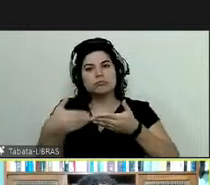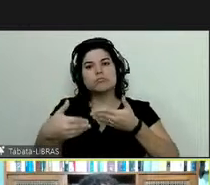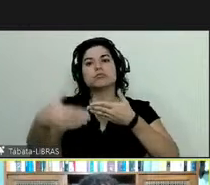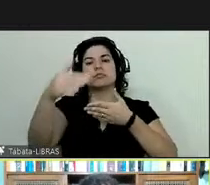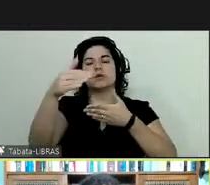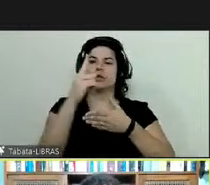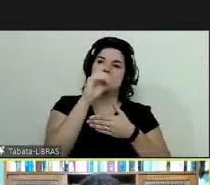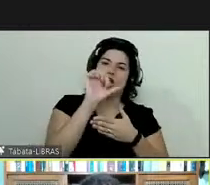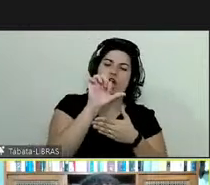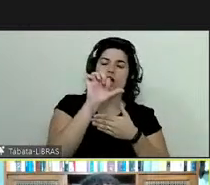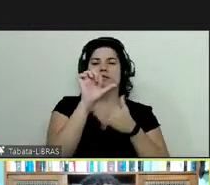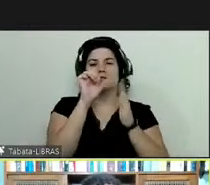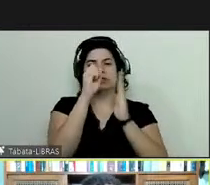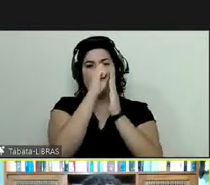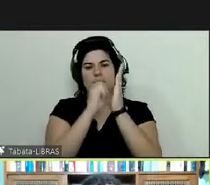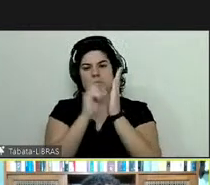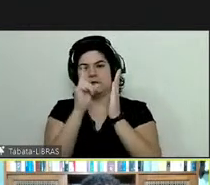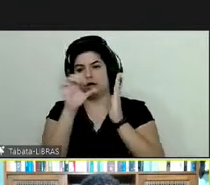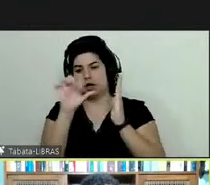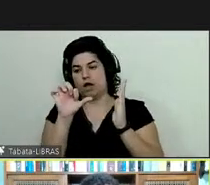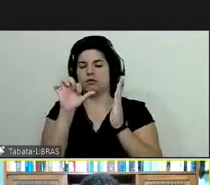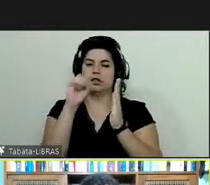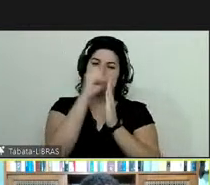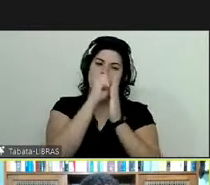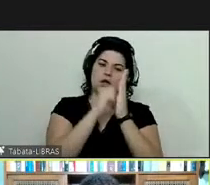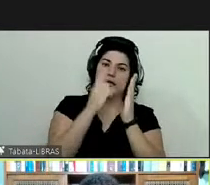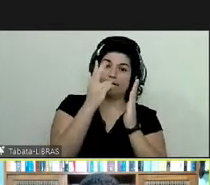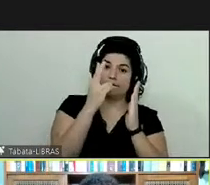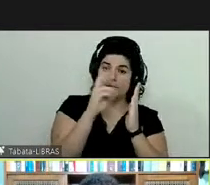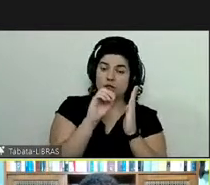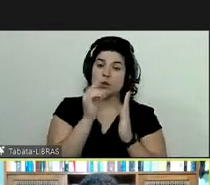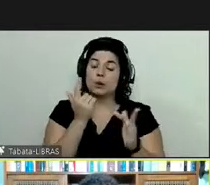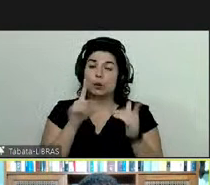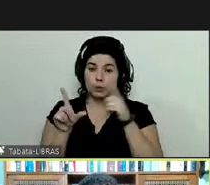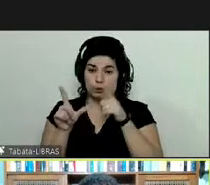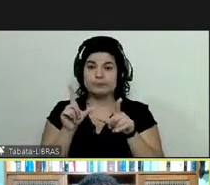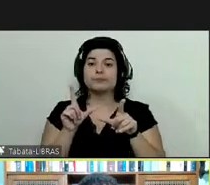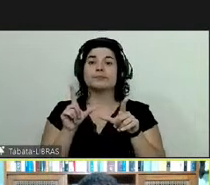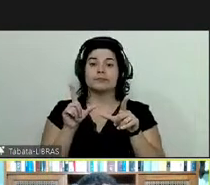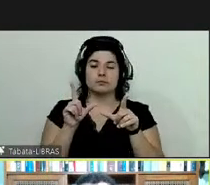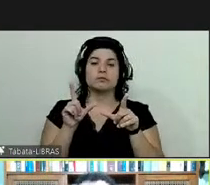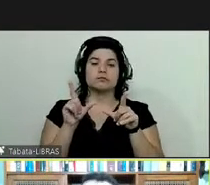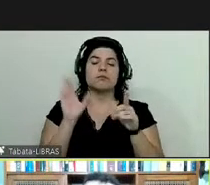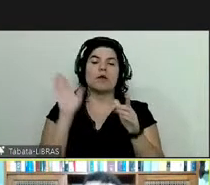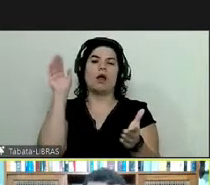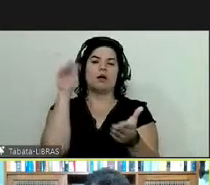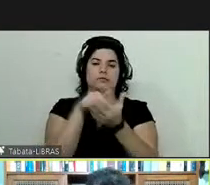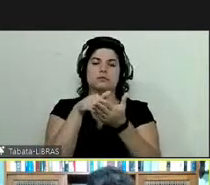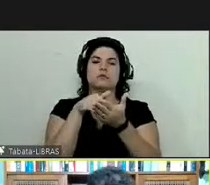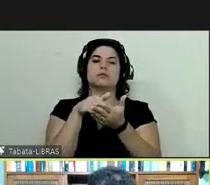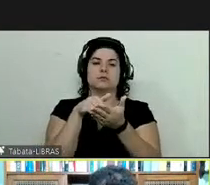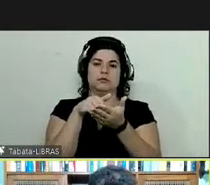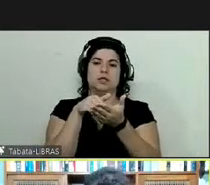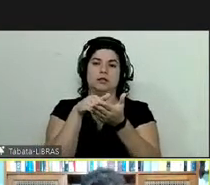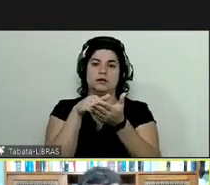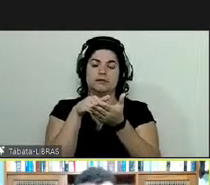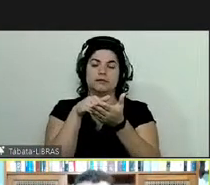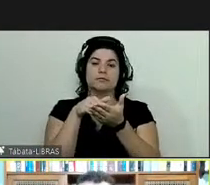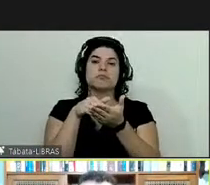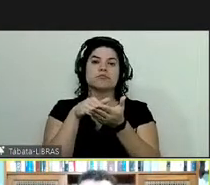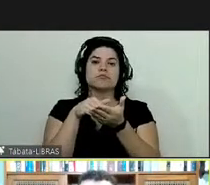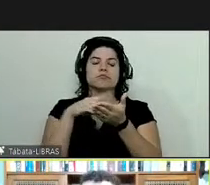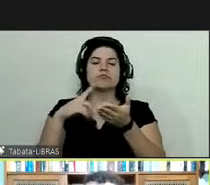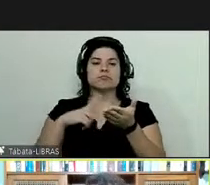diante passa no século 19 século até no século 20 conseguido chegar efetivamente vamos dizer assim